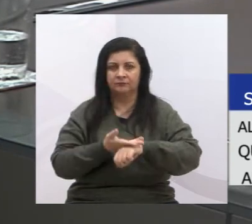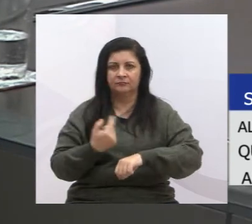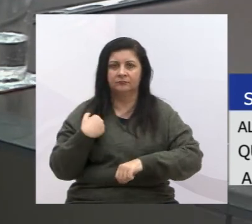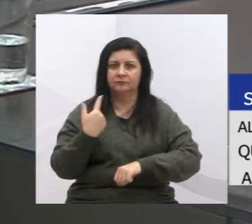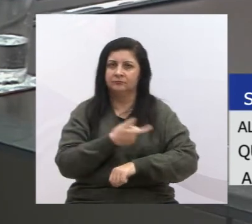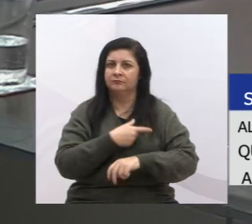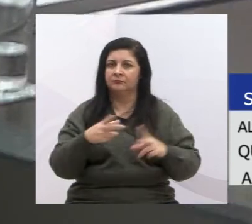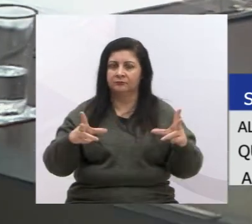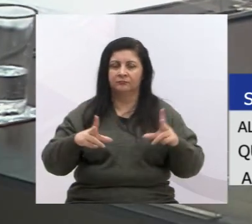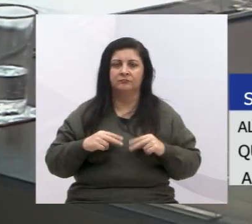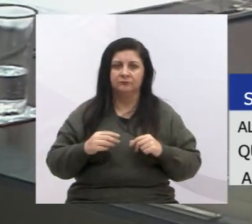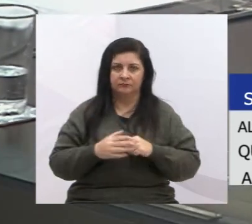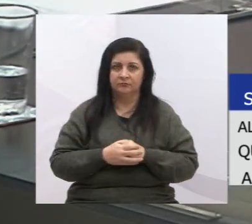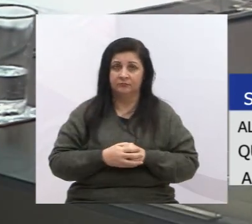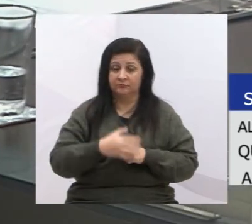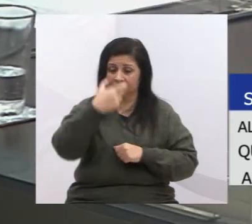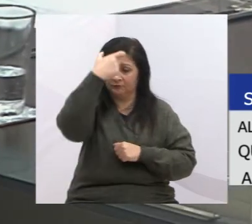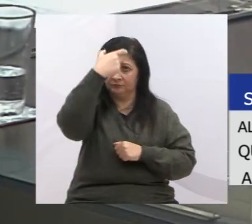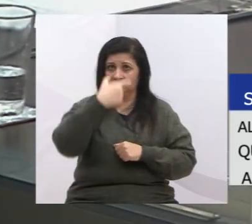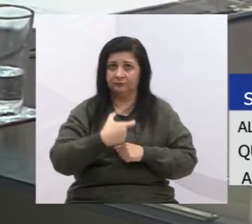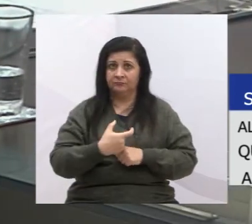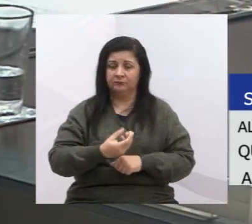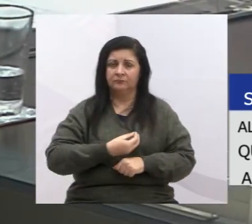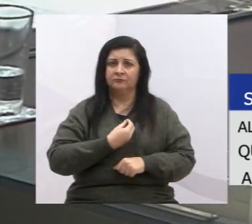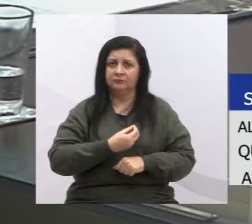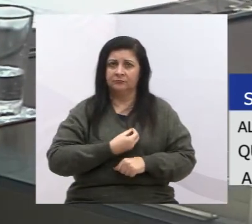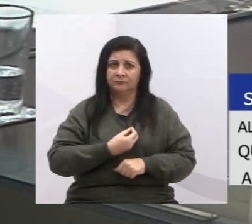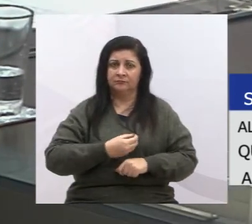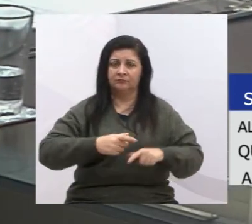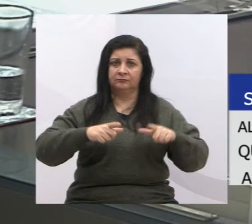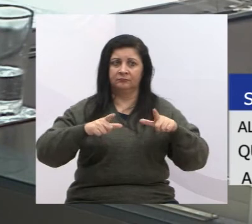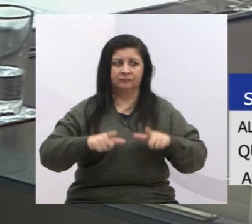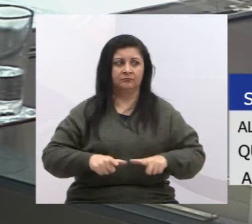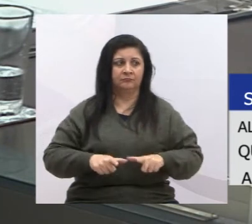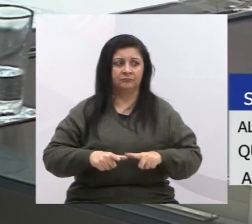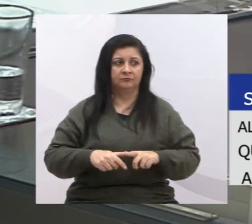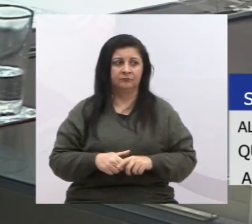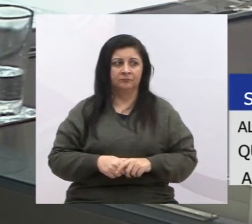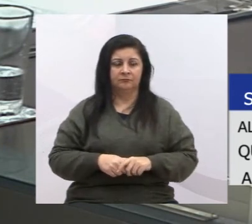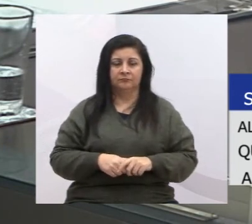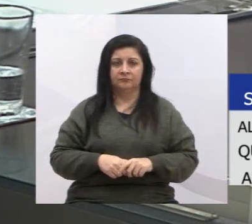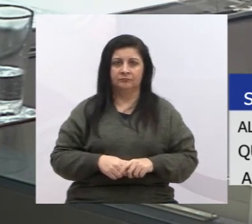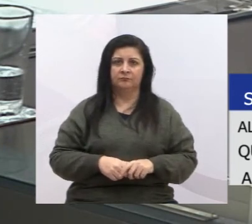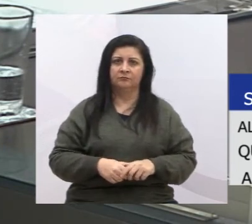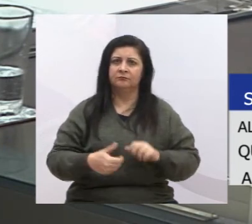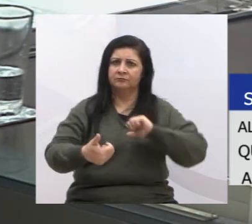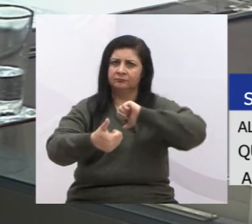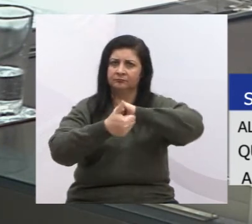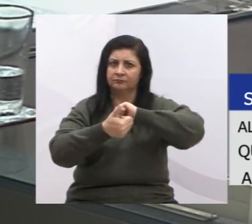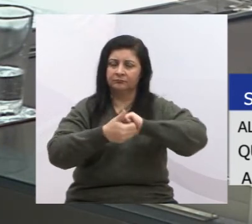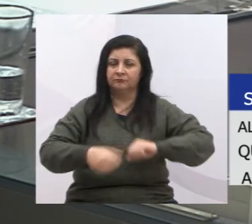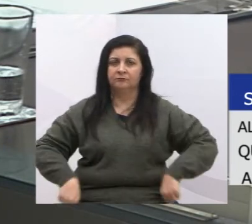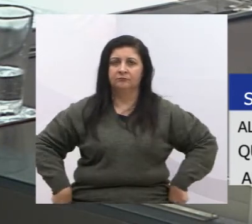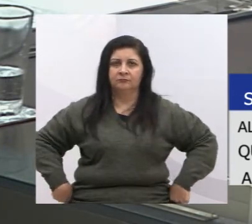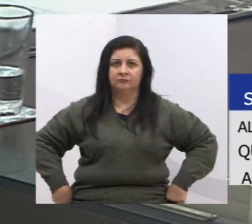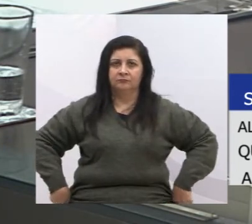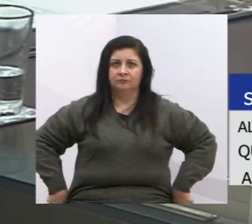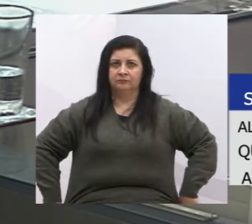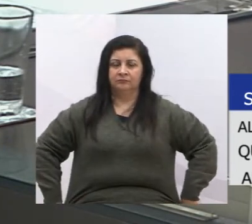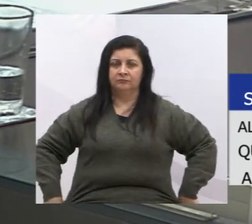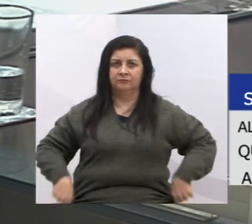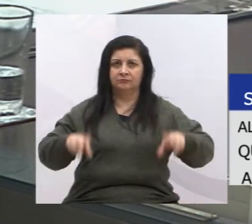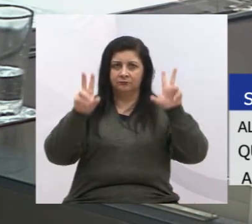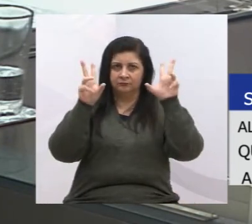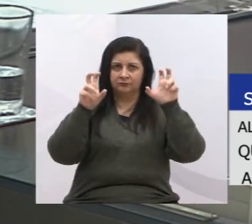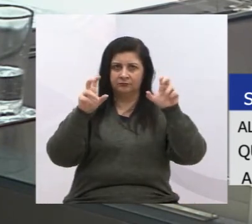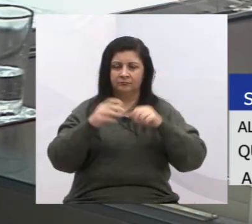né, como ser humano, viver num local de qualidade. E é esse assunto que eu gostaria de trazer para esse